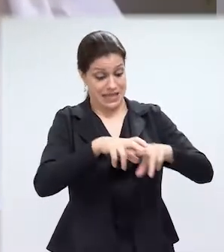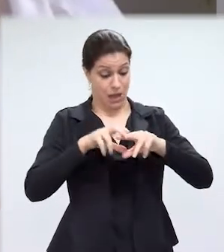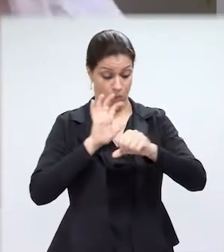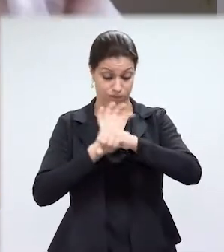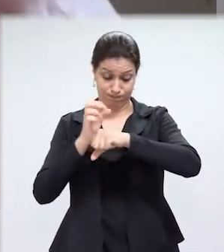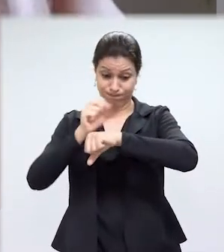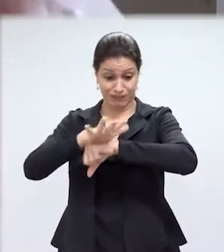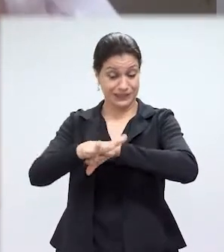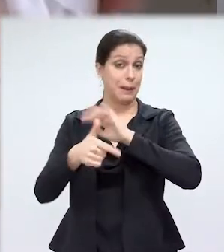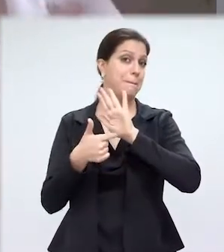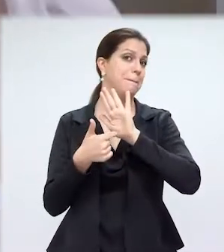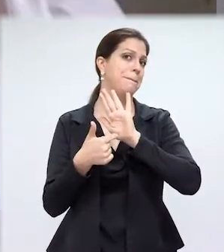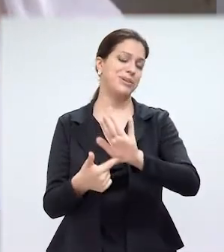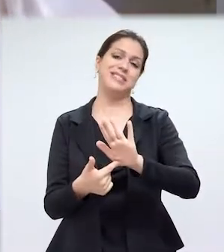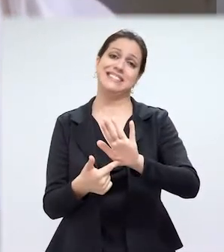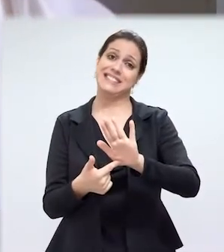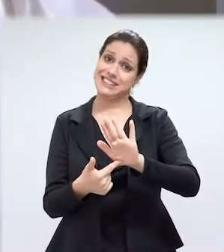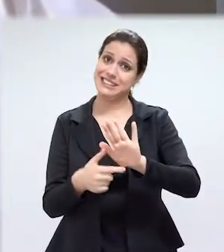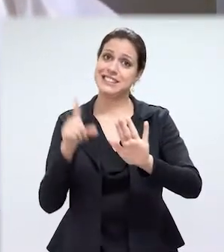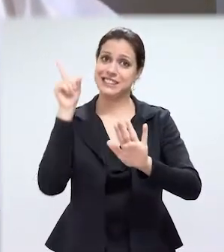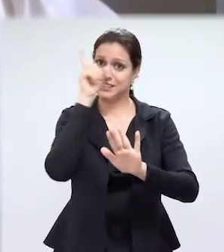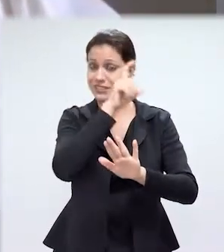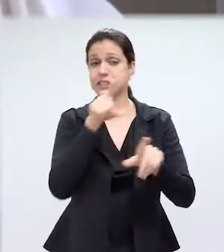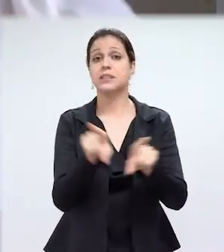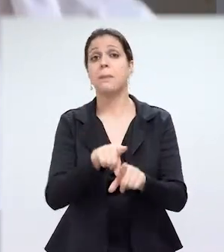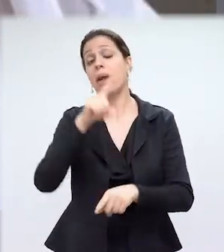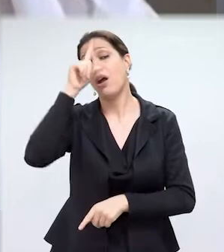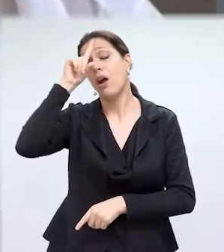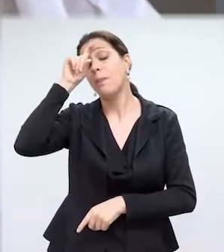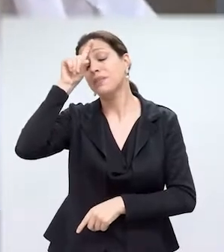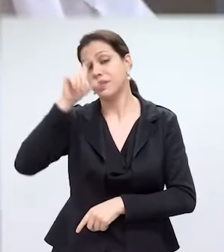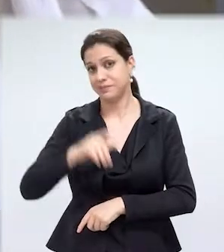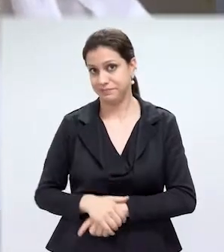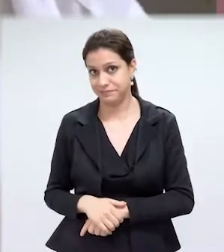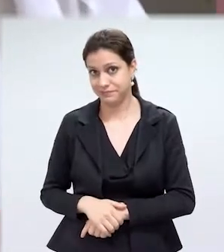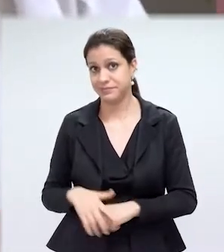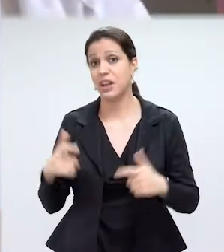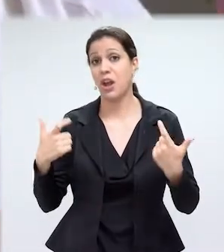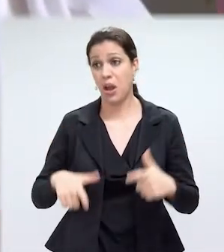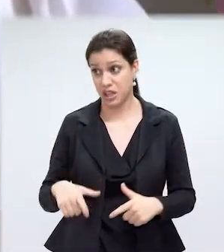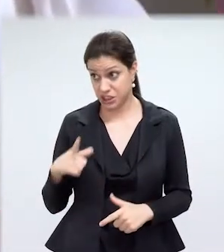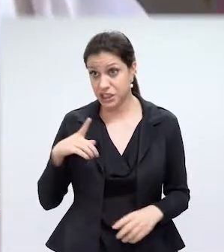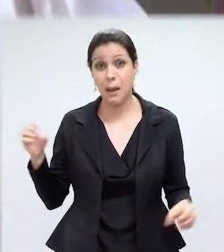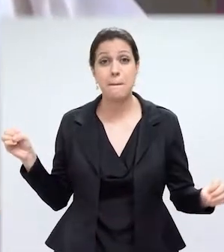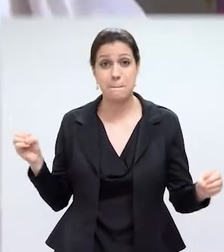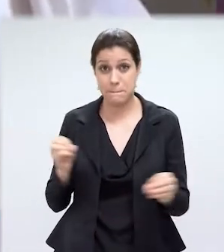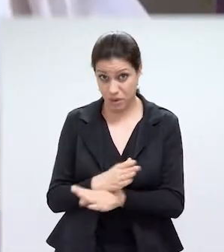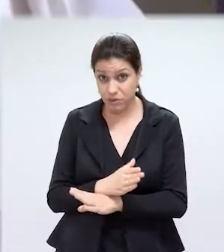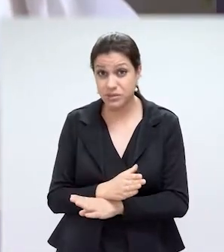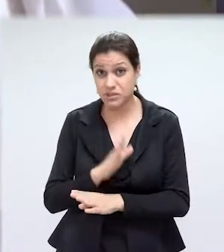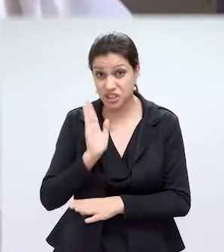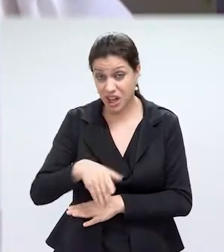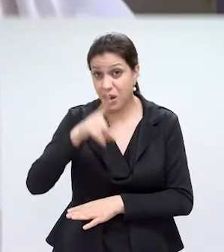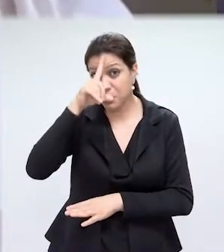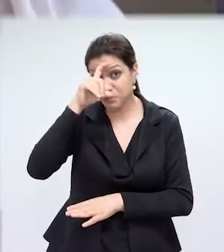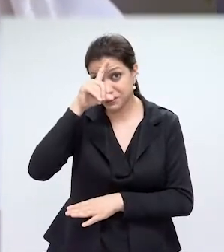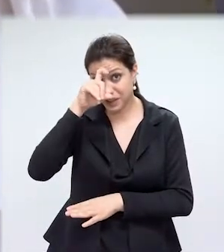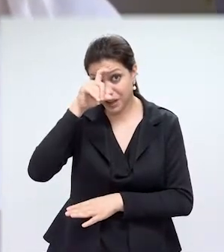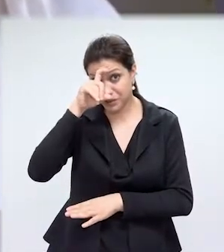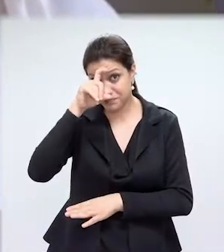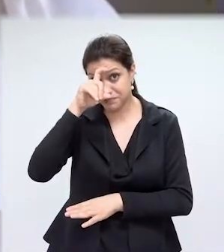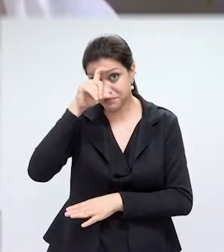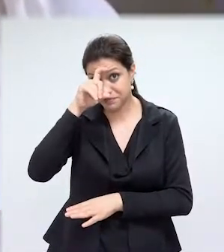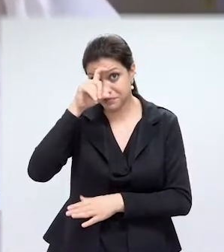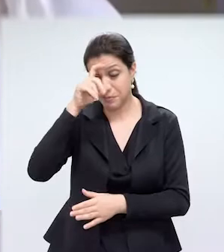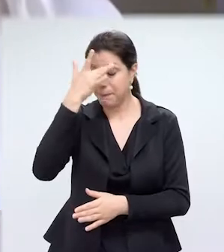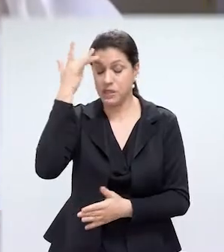essa pandemia também vai revelando, né? Assim como ela revelou os hospitais. Os hospitais estavam